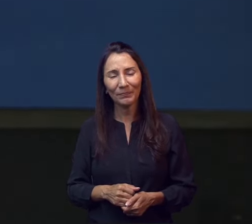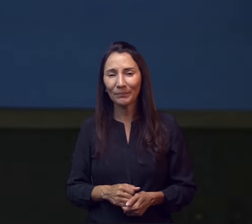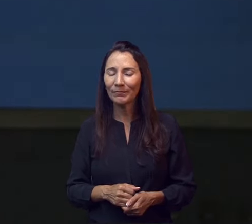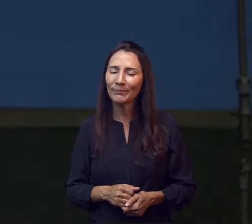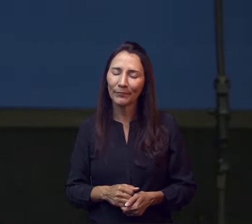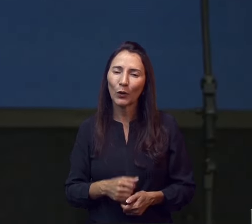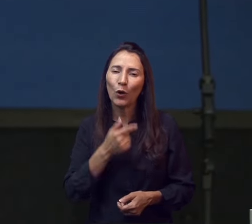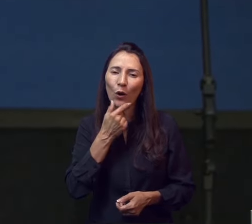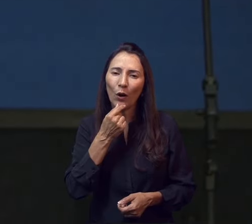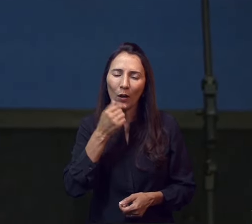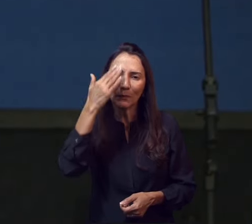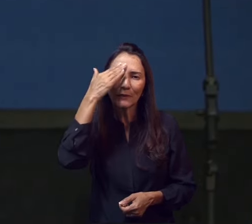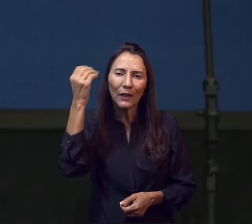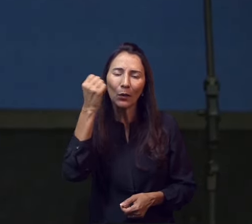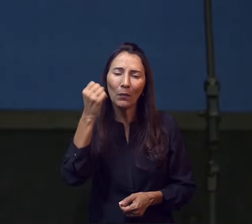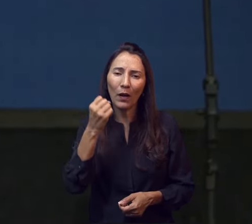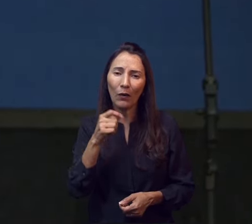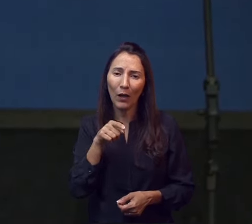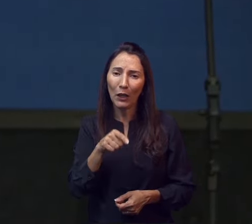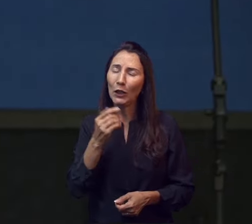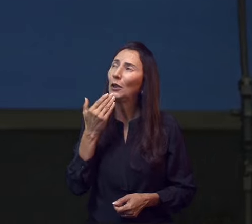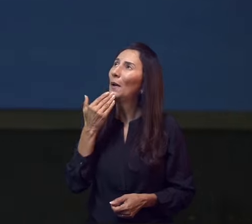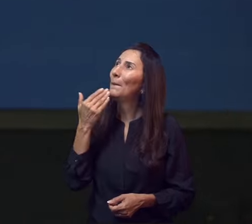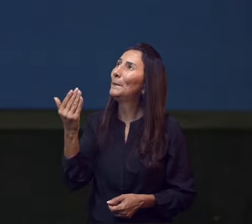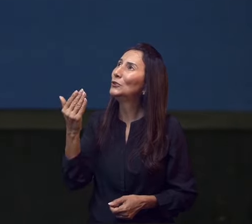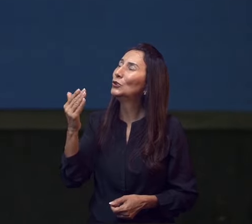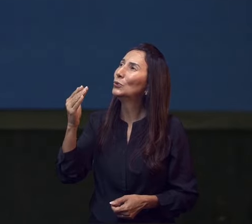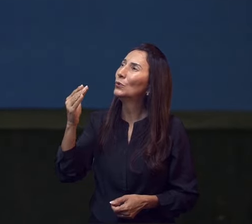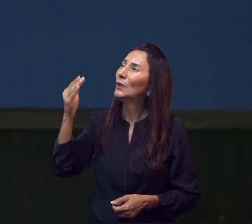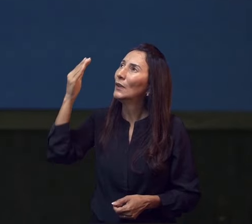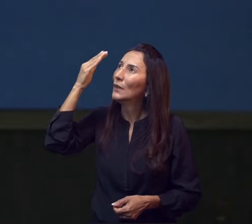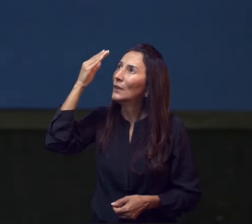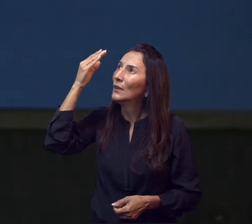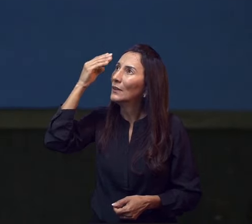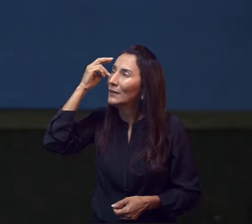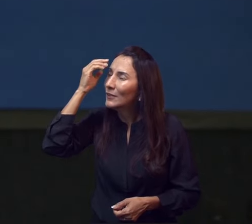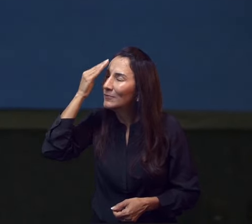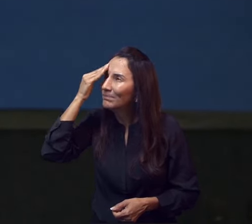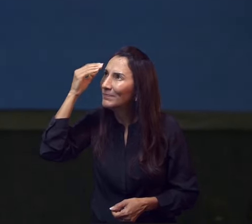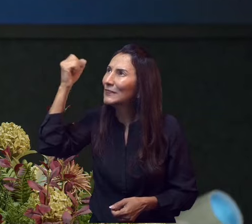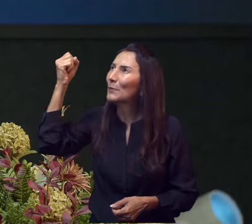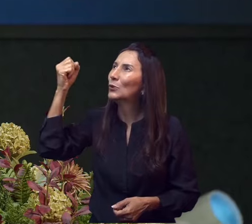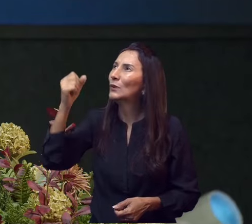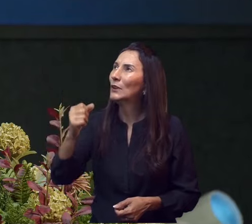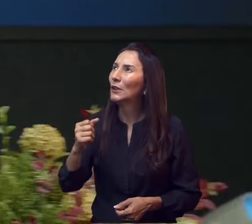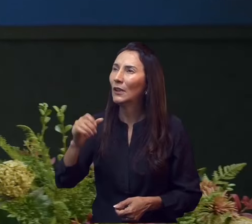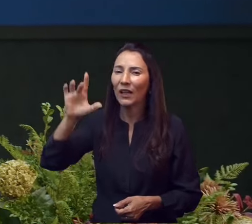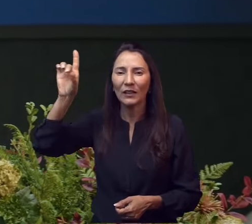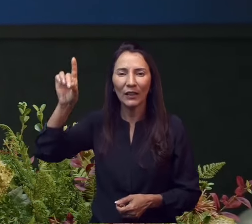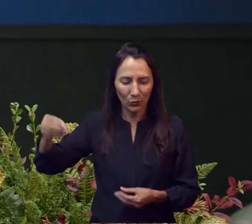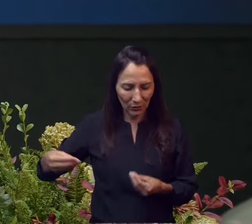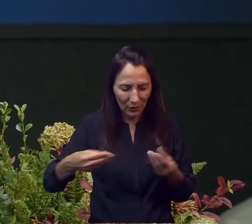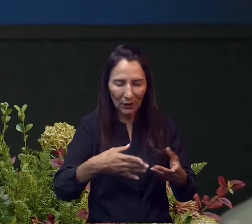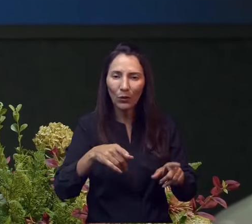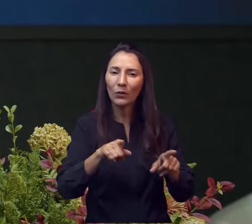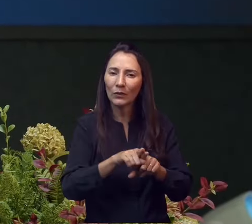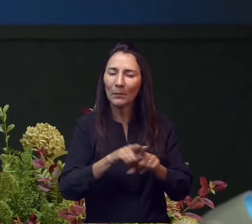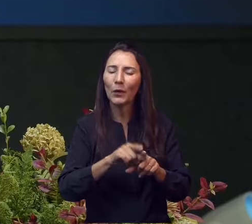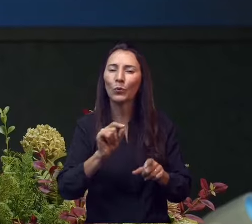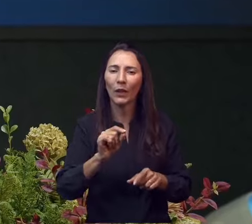Salomão ele pede sabedoria e Deus dá duas coisas que ele não pede a gente fala de umas eu dou duas riqueza e glória